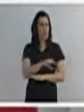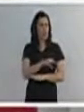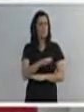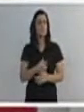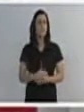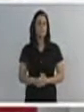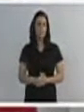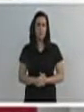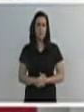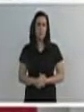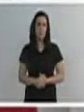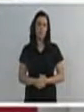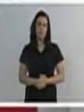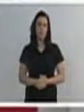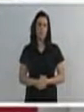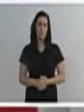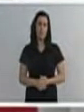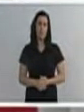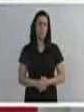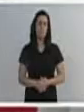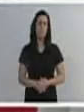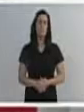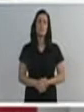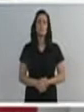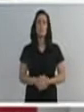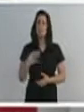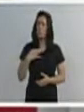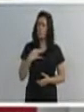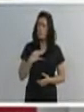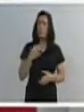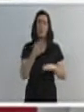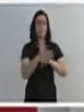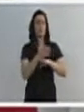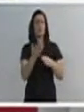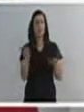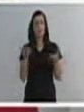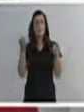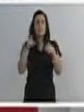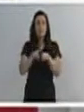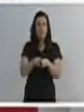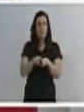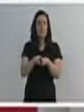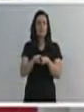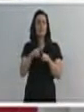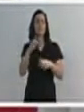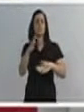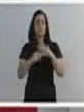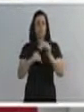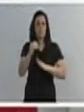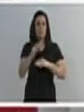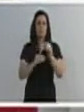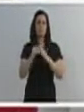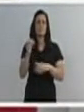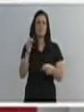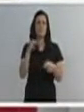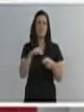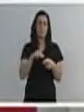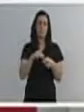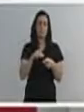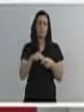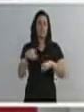entregar as obras que a cidade precisa, que as regiões precisam, que o Estado precisa. Então, o governador foi muito